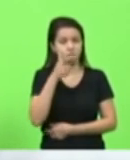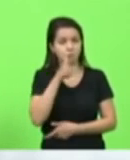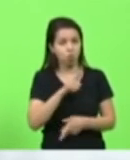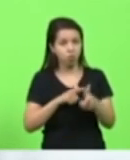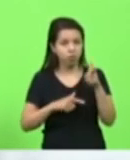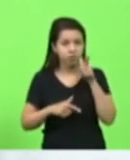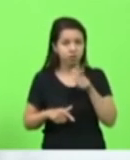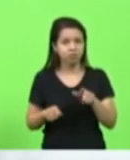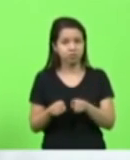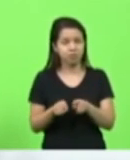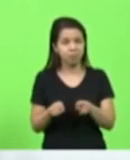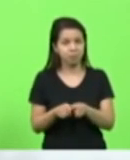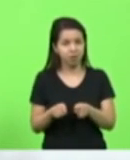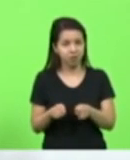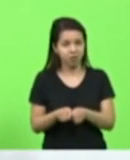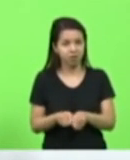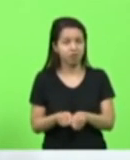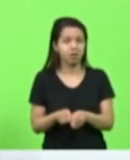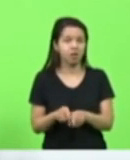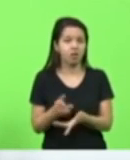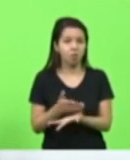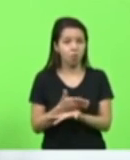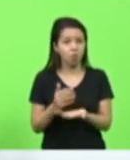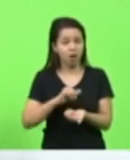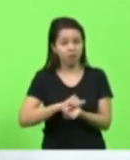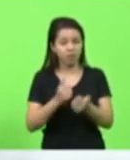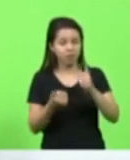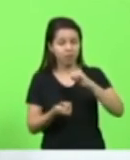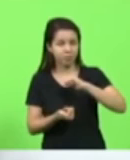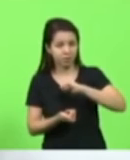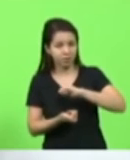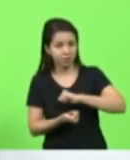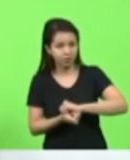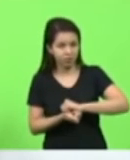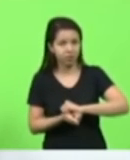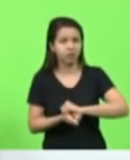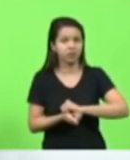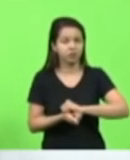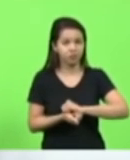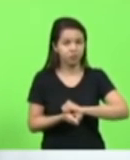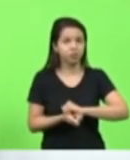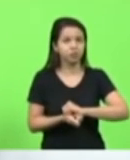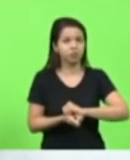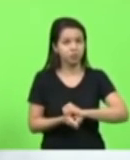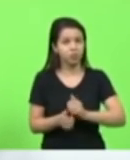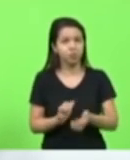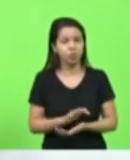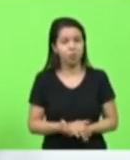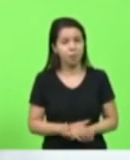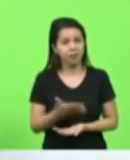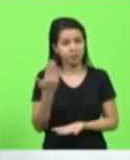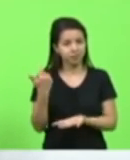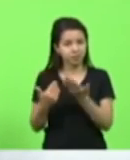e cirurgias, adaptando a antigos, inclusive antigos